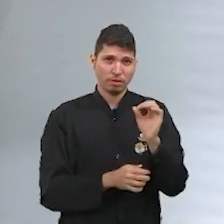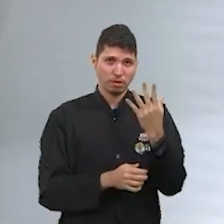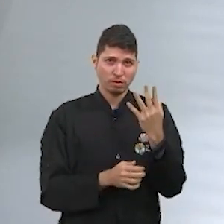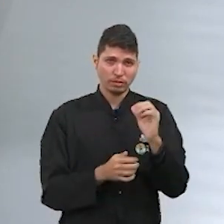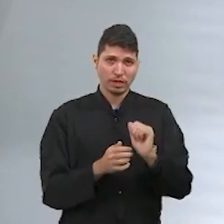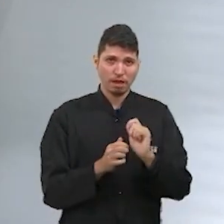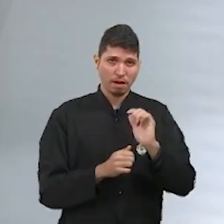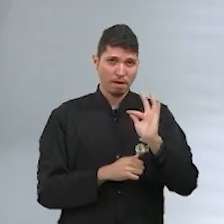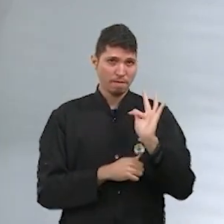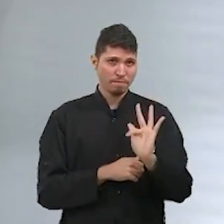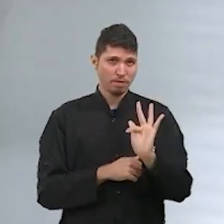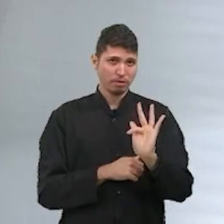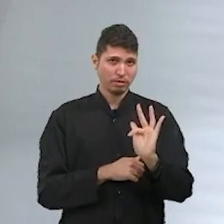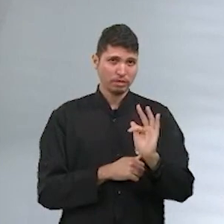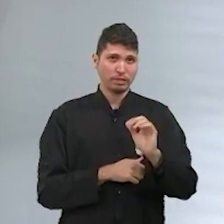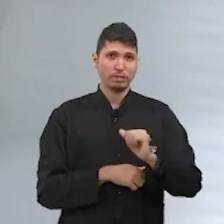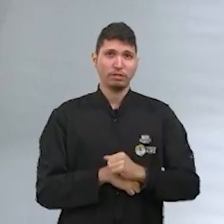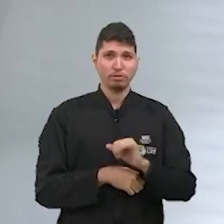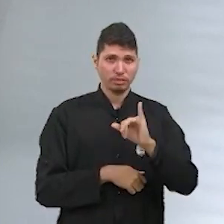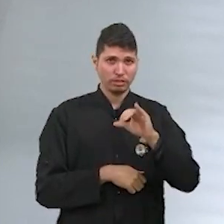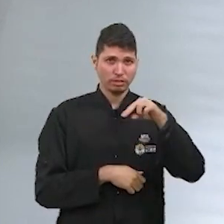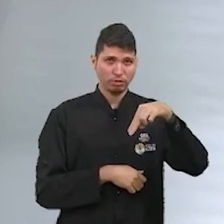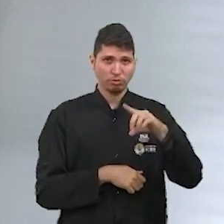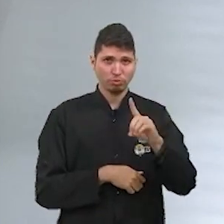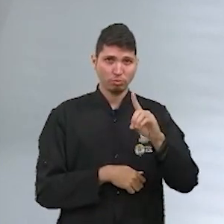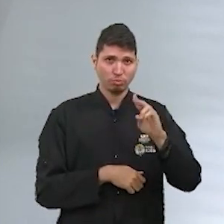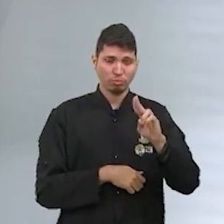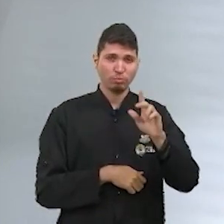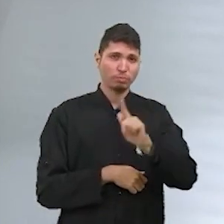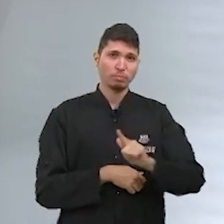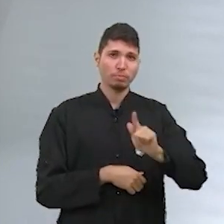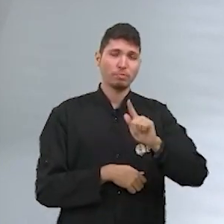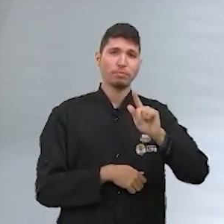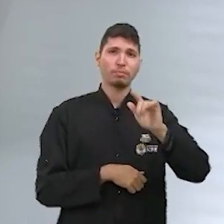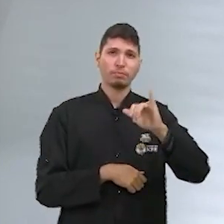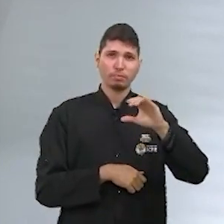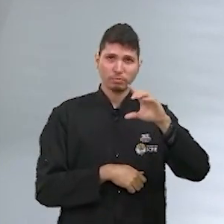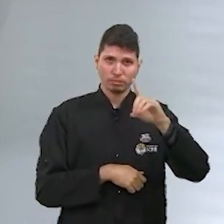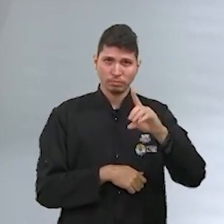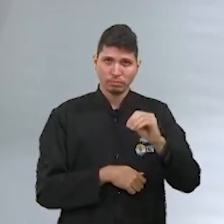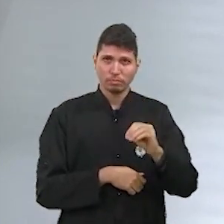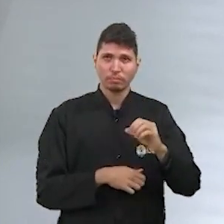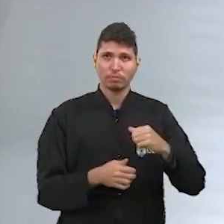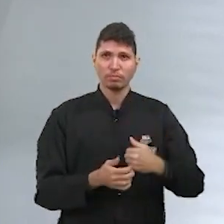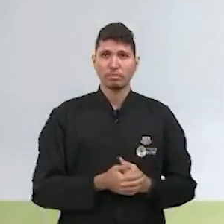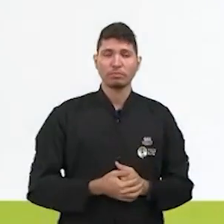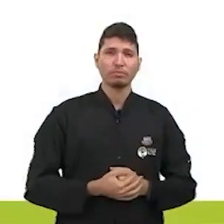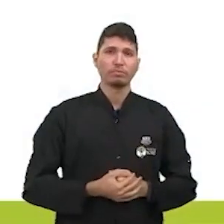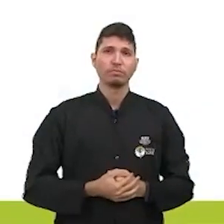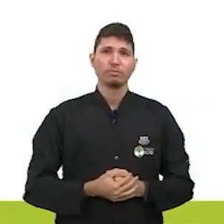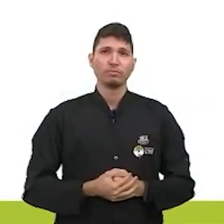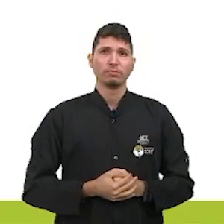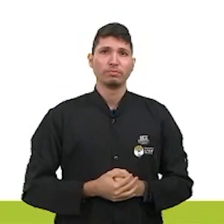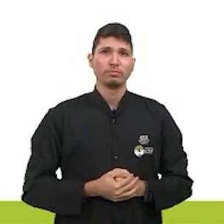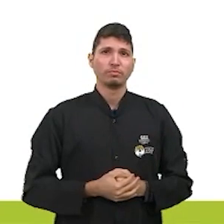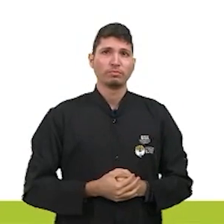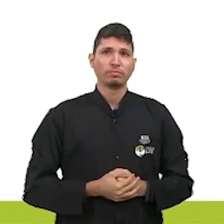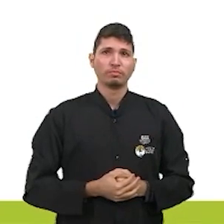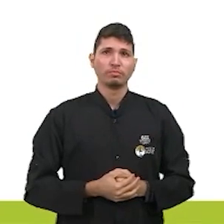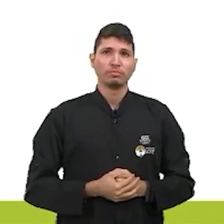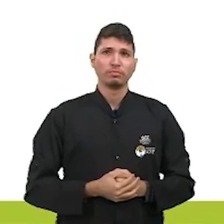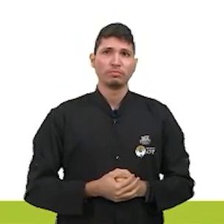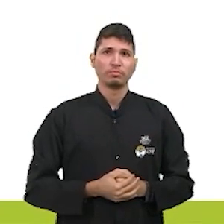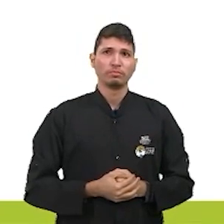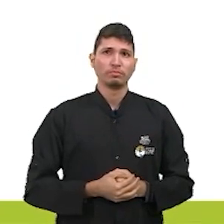as forças de polo induzido, que também pode ser chamado de dispersão de London, ou